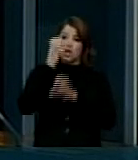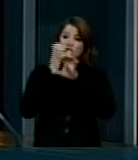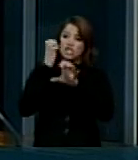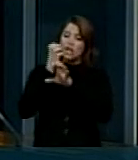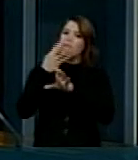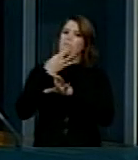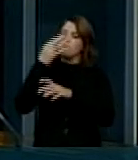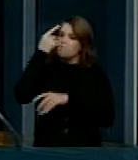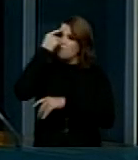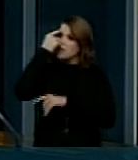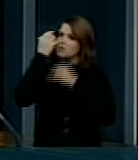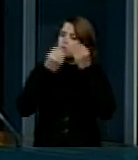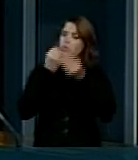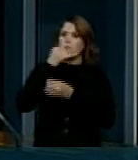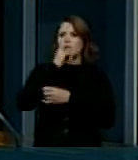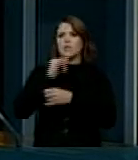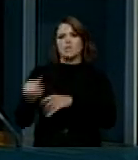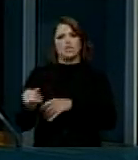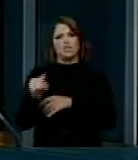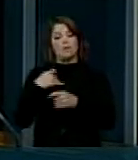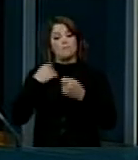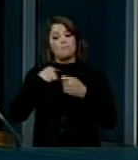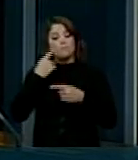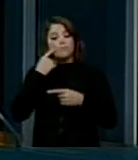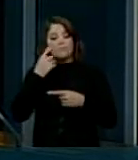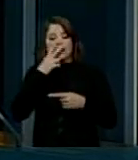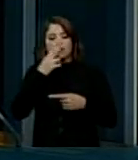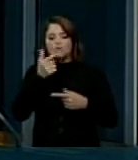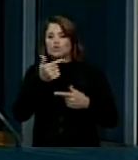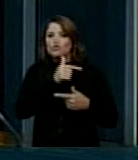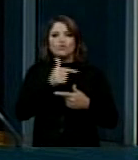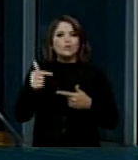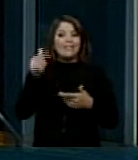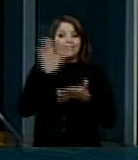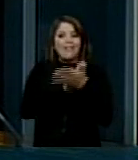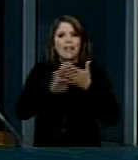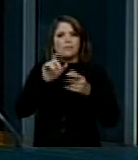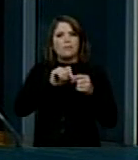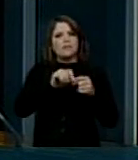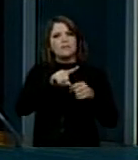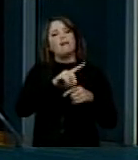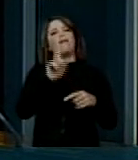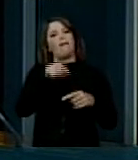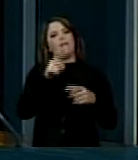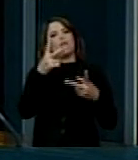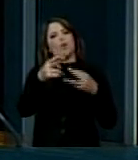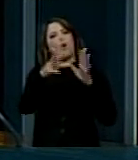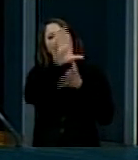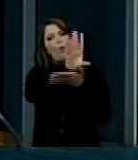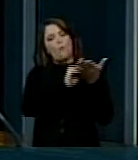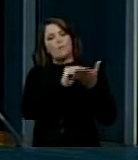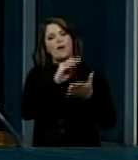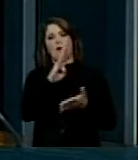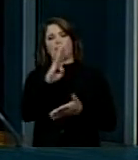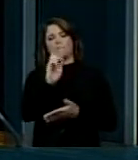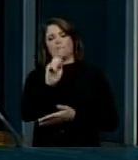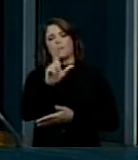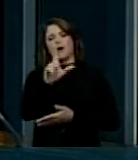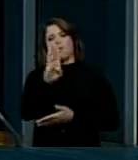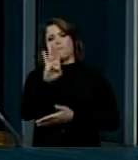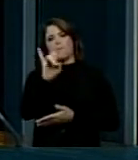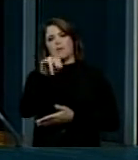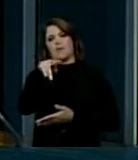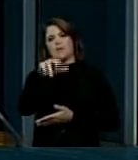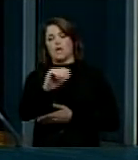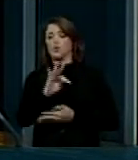quer pensar em energia elétrica tem como não, o que não é para fazer, a hidrelétrica de Balbina. Mas isso